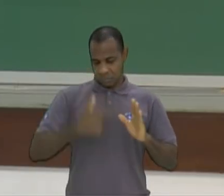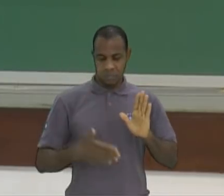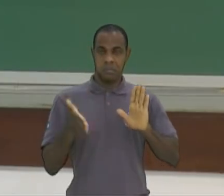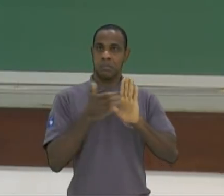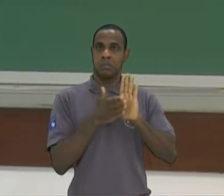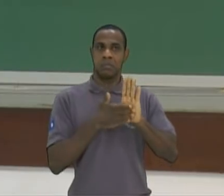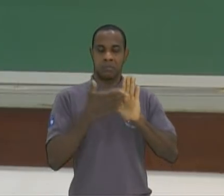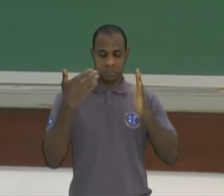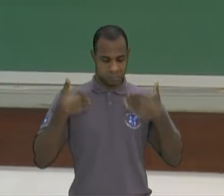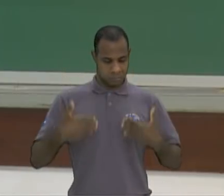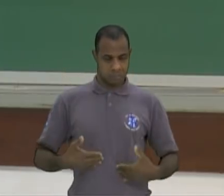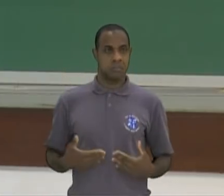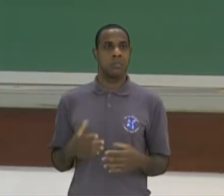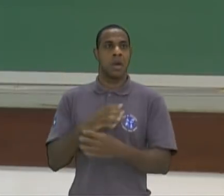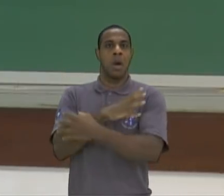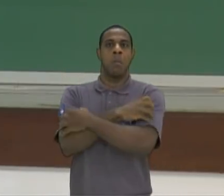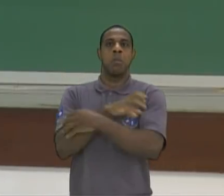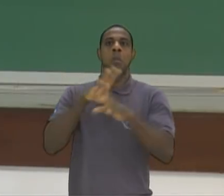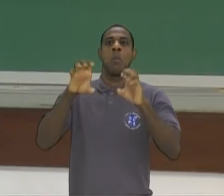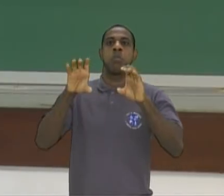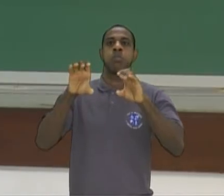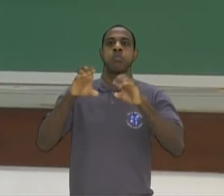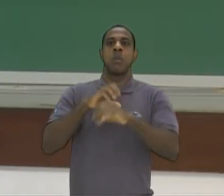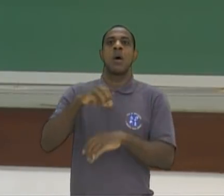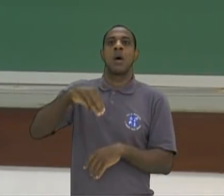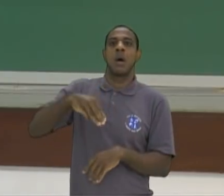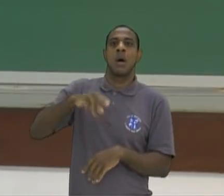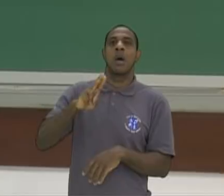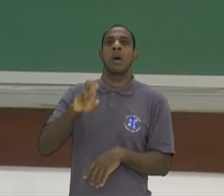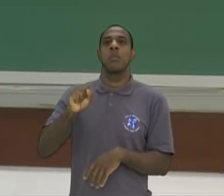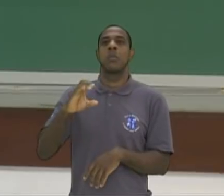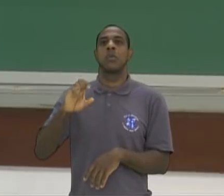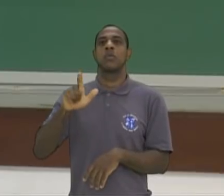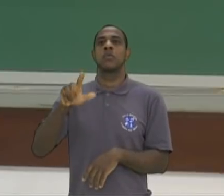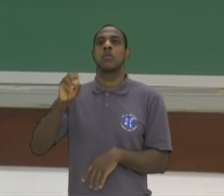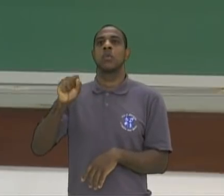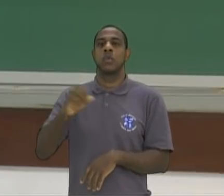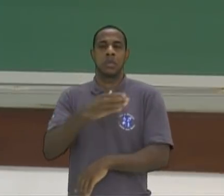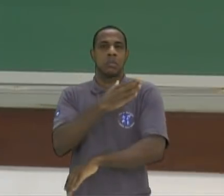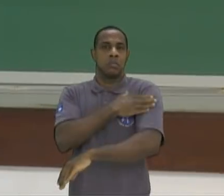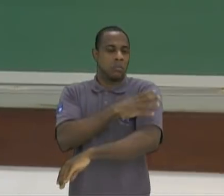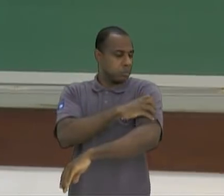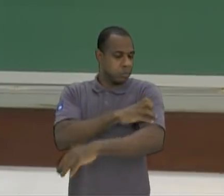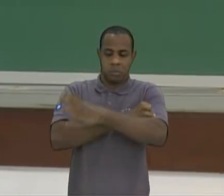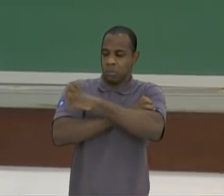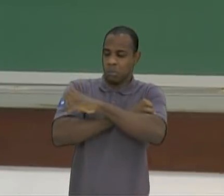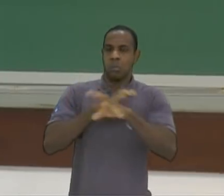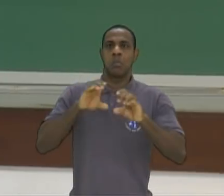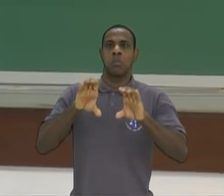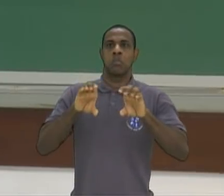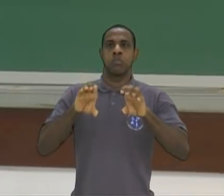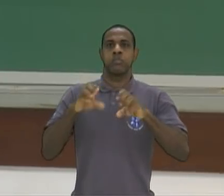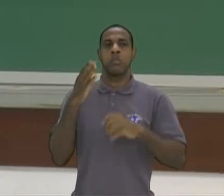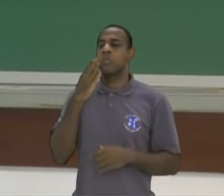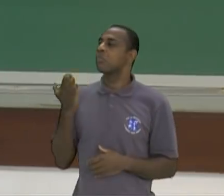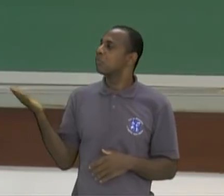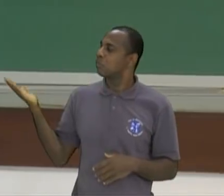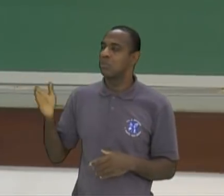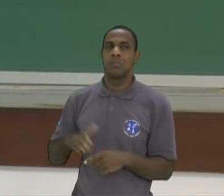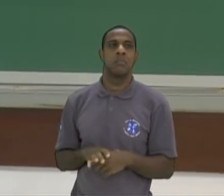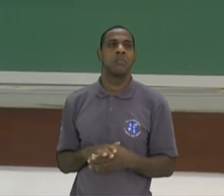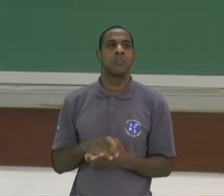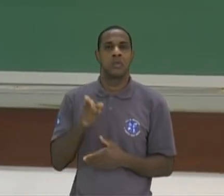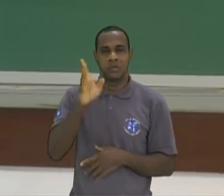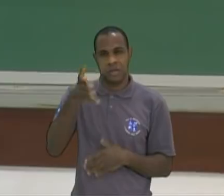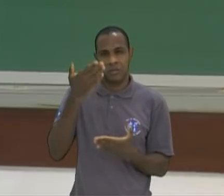musculares retratada aqui para vocês. Não cabe a nós, não vamos aprofundar especificamente nesses grupos musculares, como vocês já devem ter